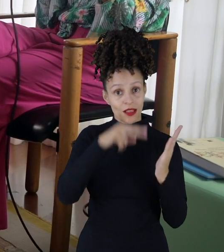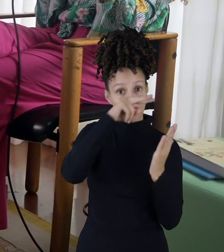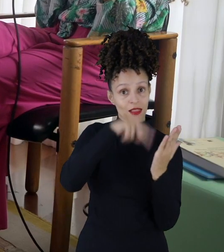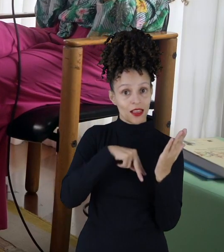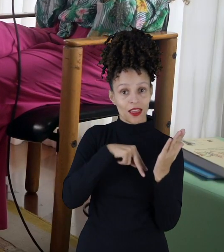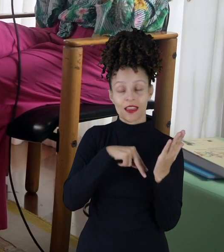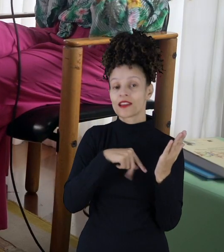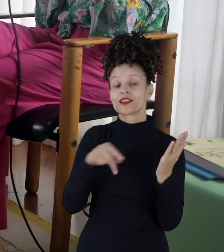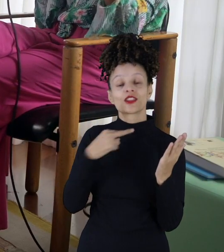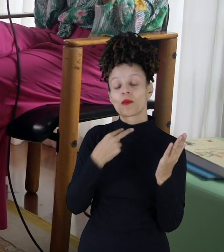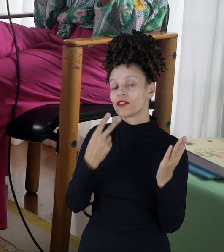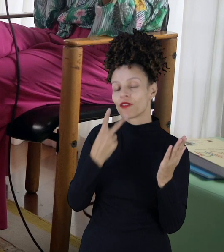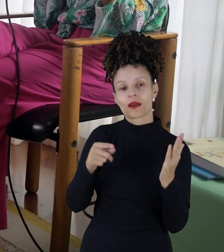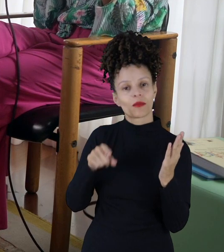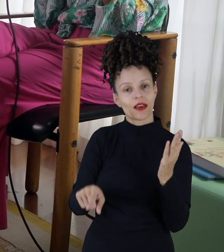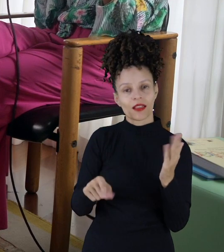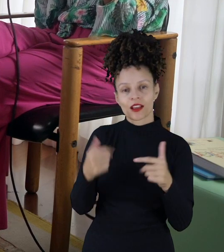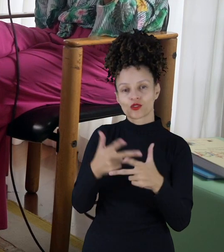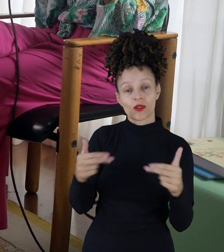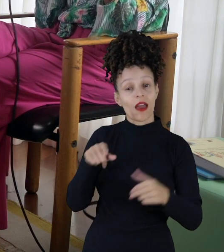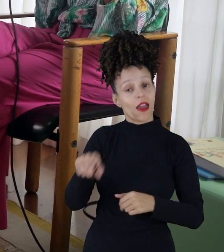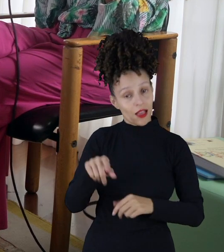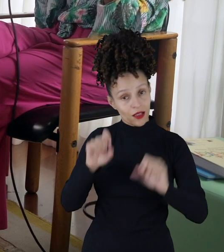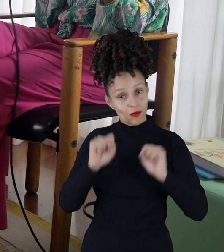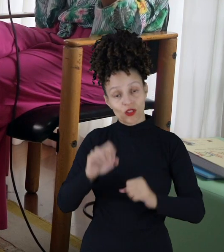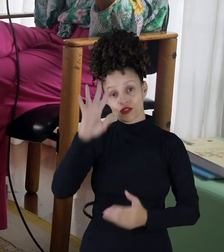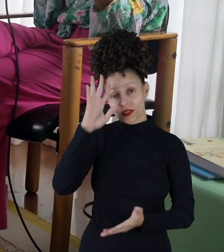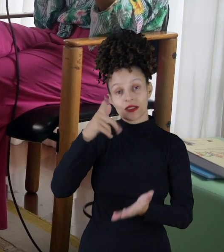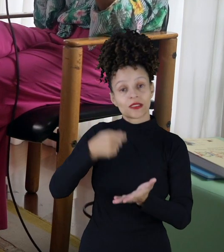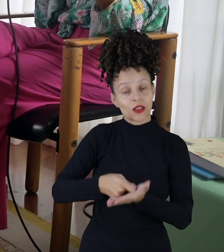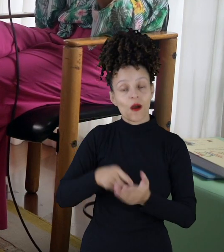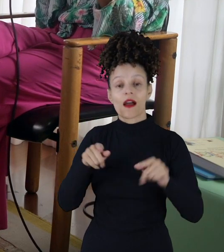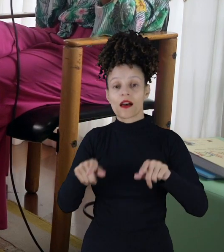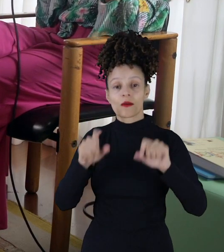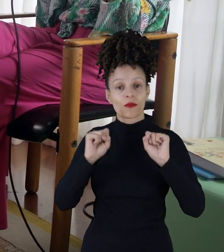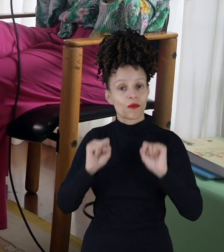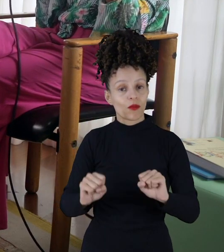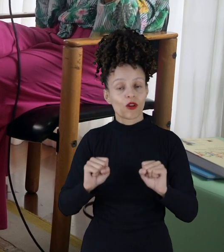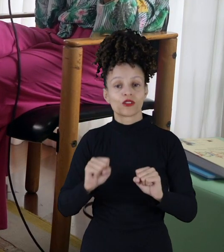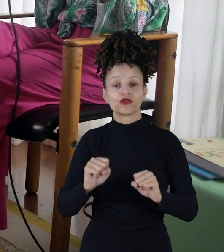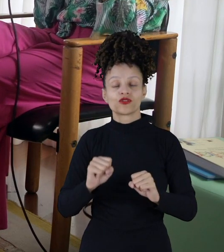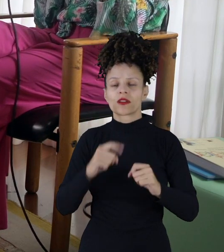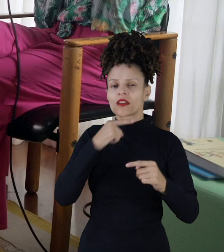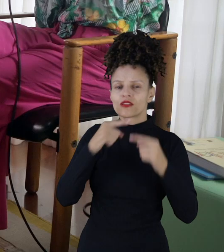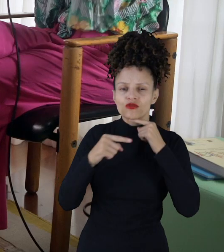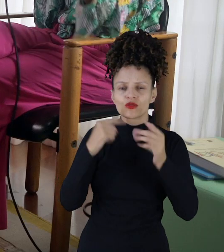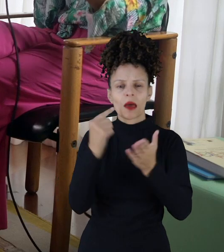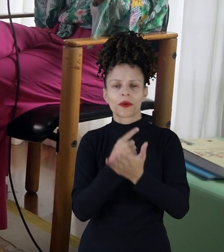ler, ninguém mais vai poder falar para ela as coisas, ela vai poder tomar as suas decisões, ela vai poder